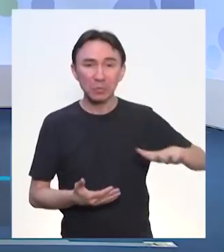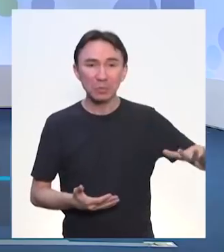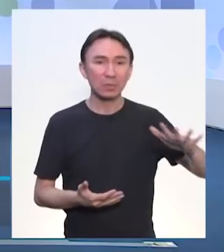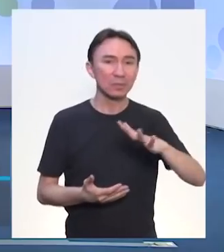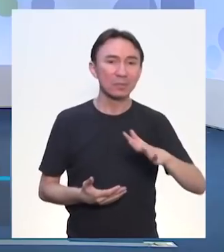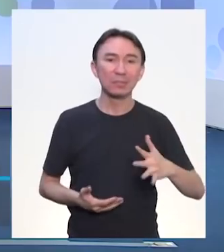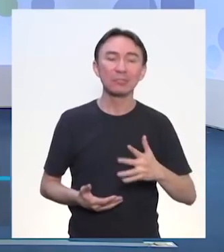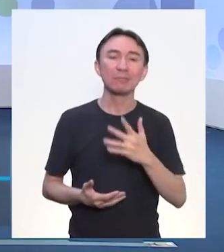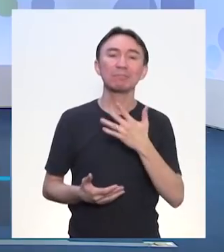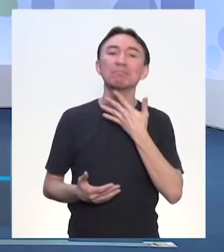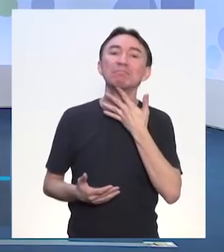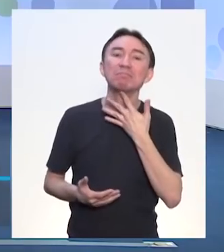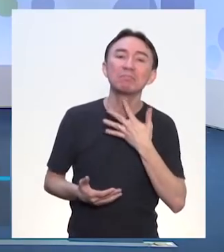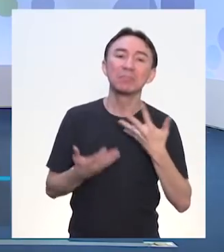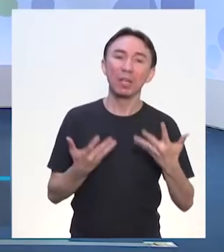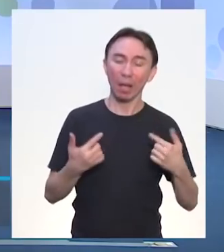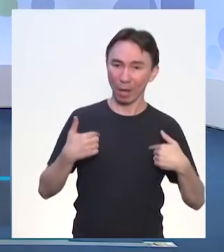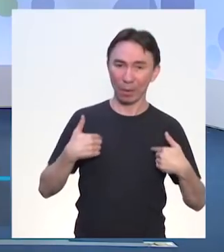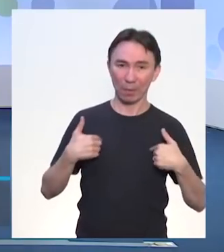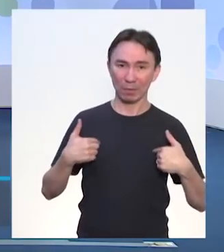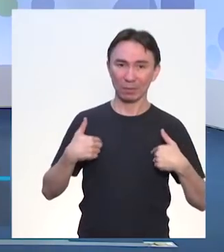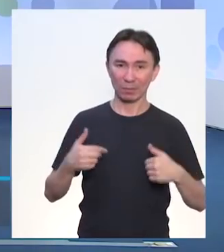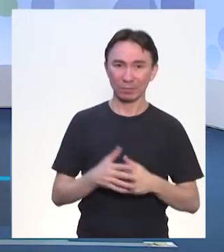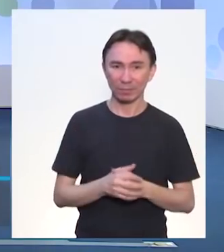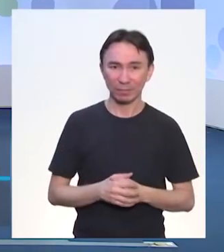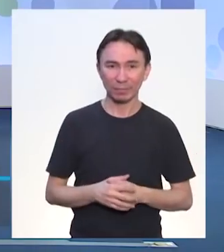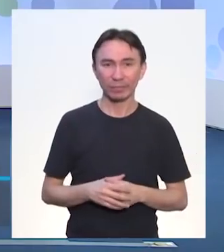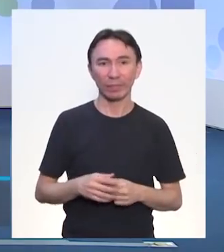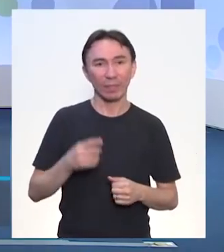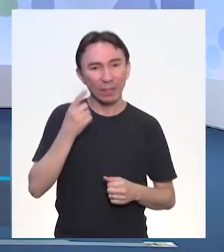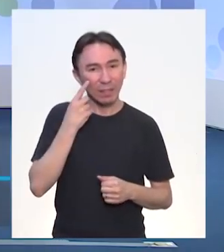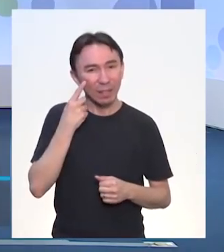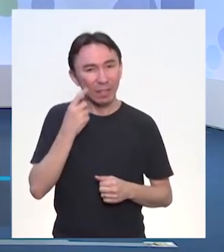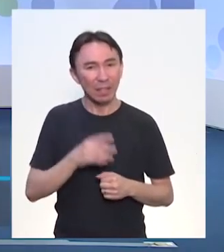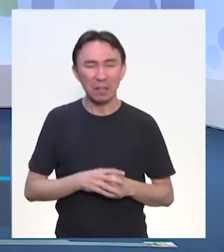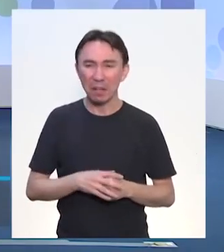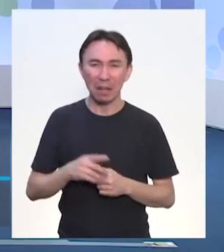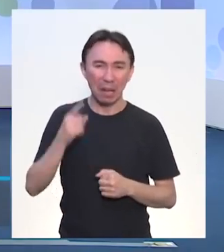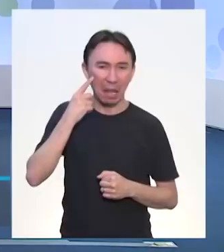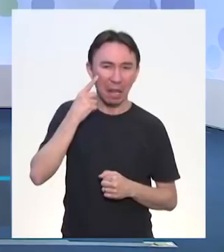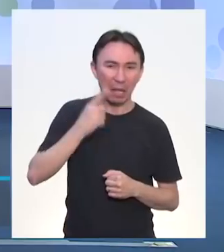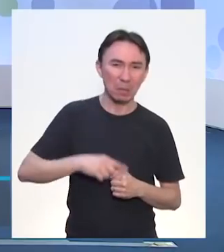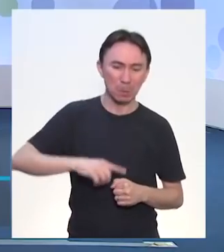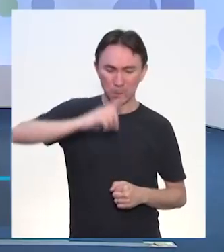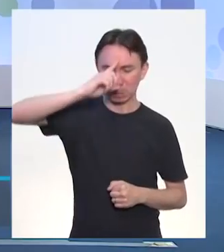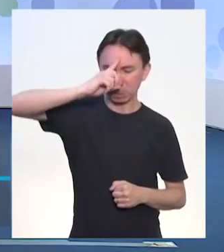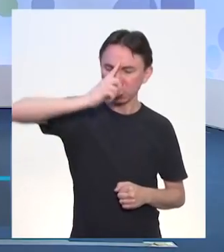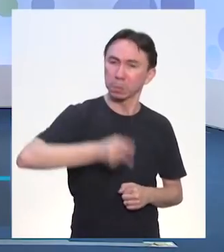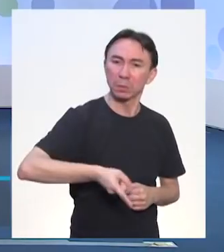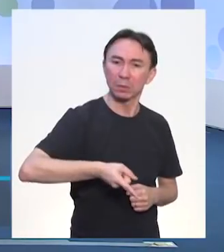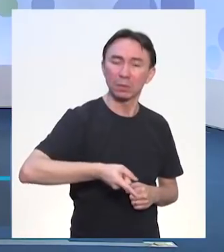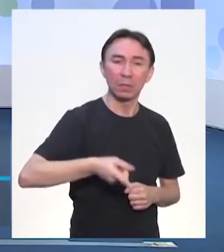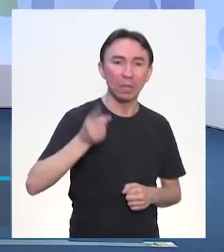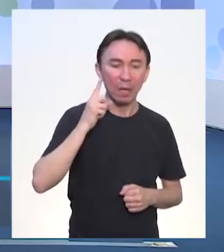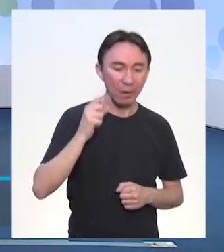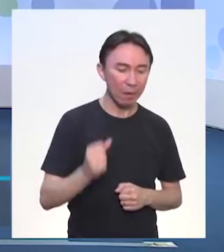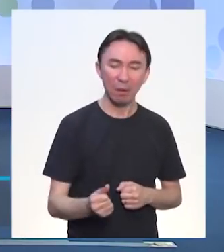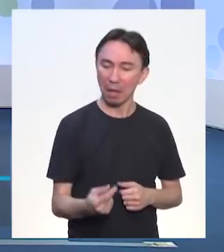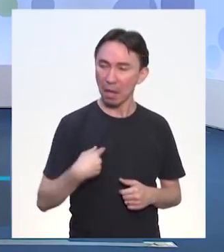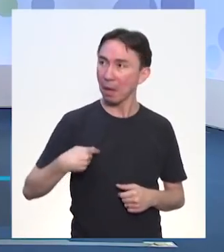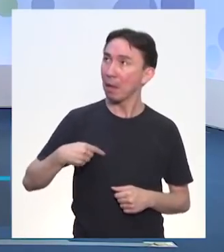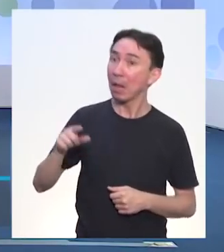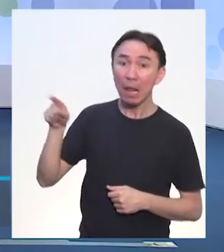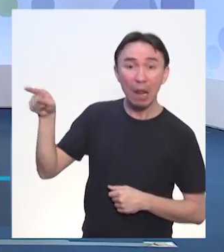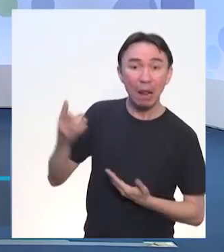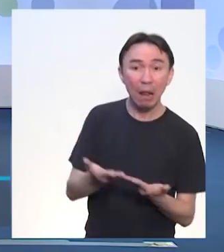destino manifesto popular, né? Ele não coloca a coisa de cima para baixo, e sim ao contrário, de baixo para